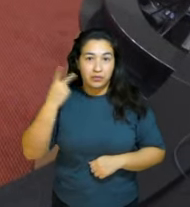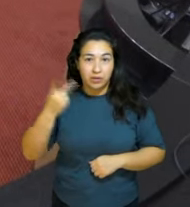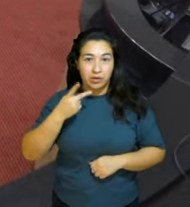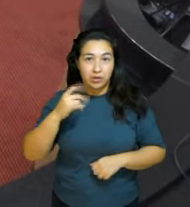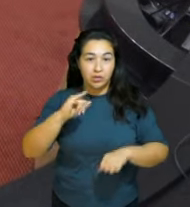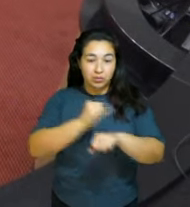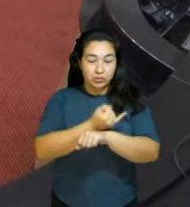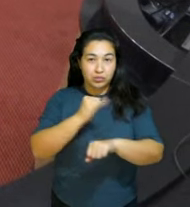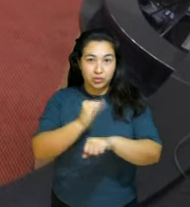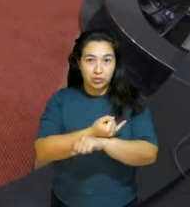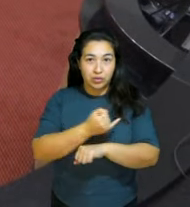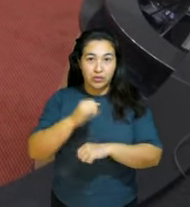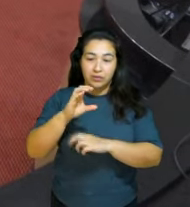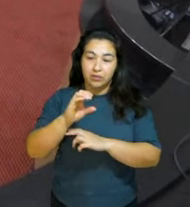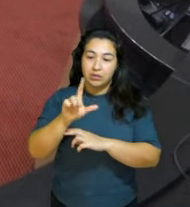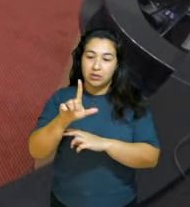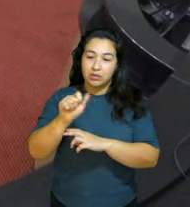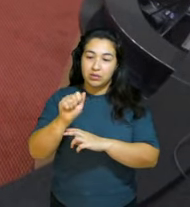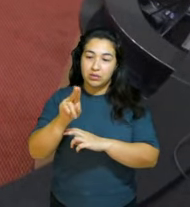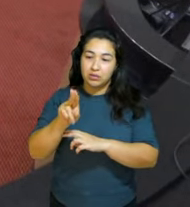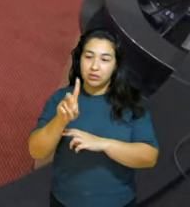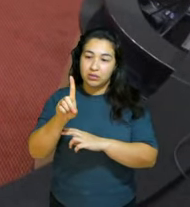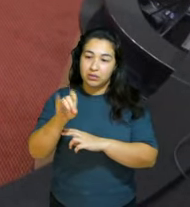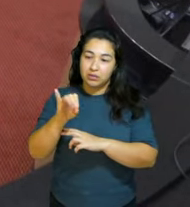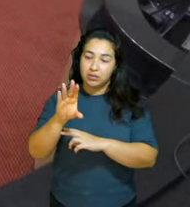Joinville, Cláudio Aragão.